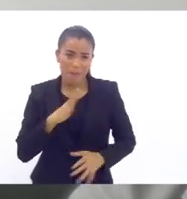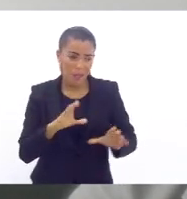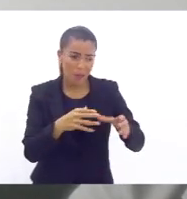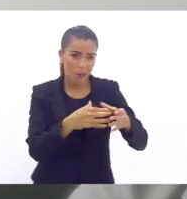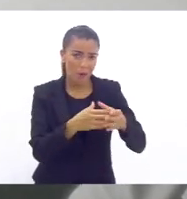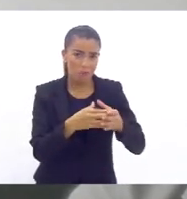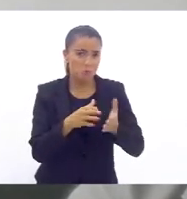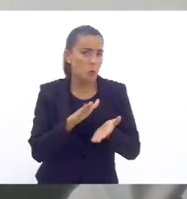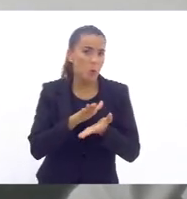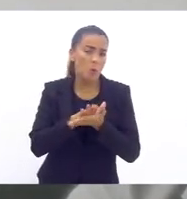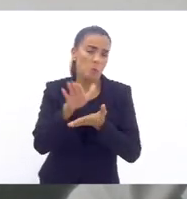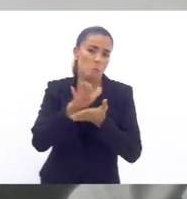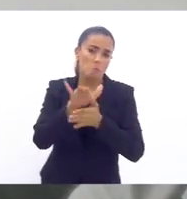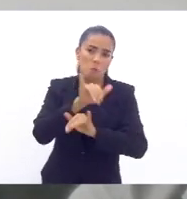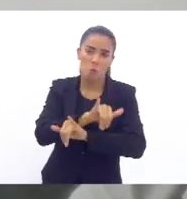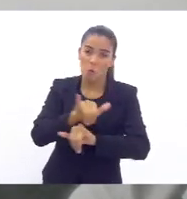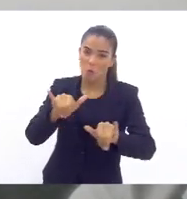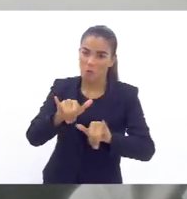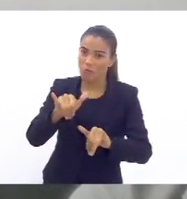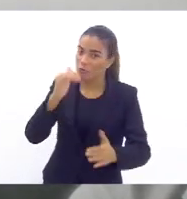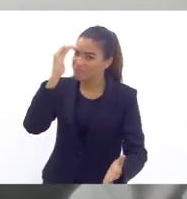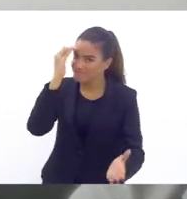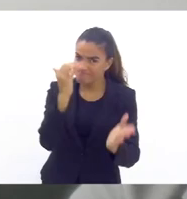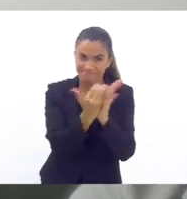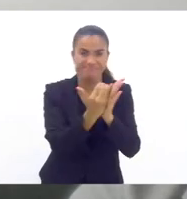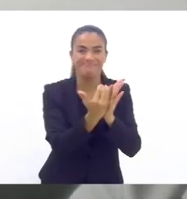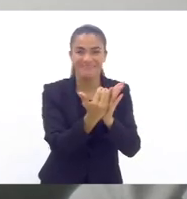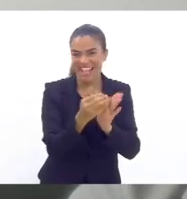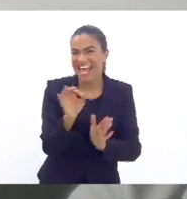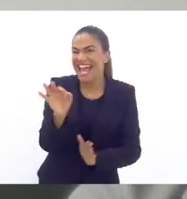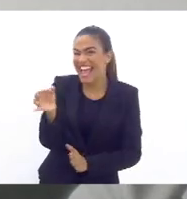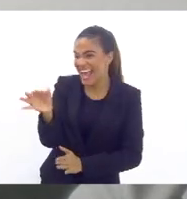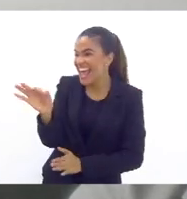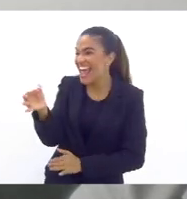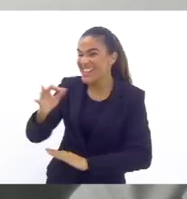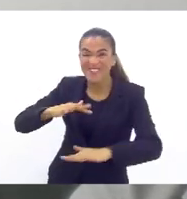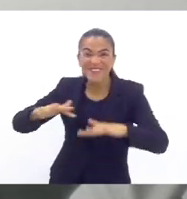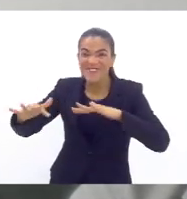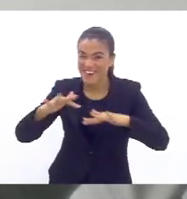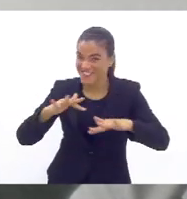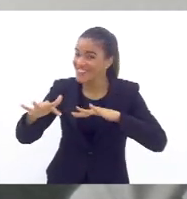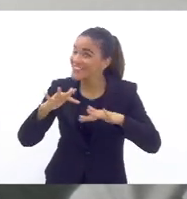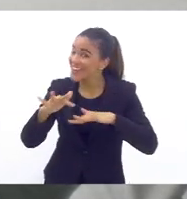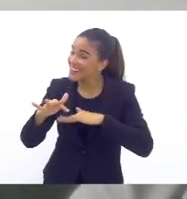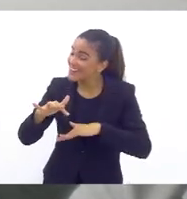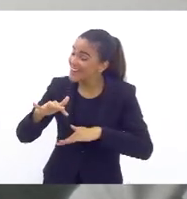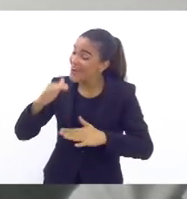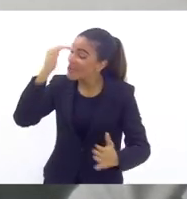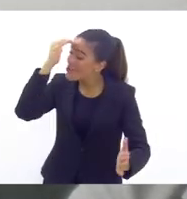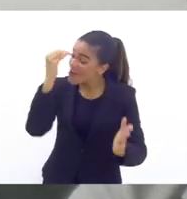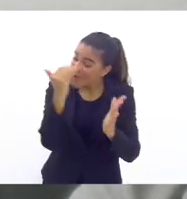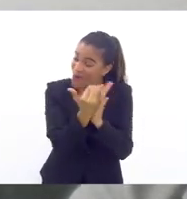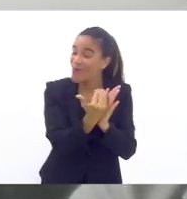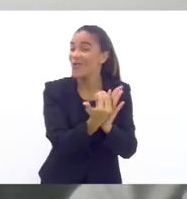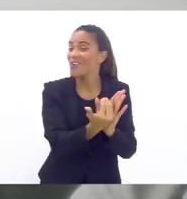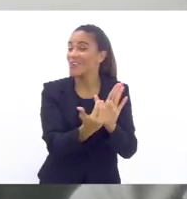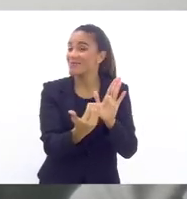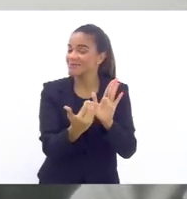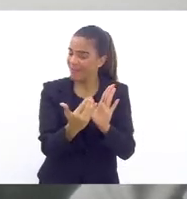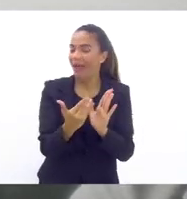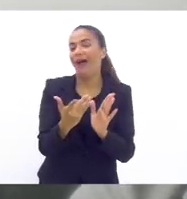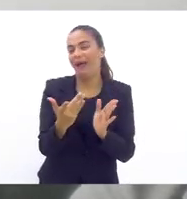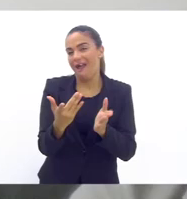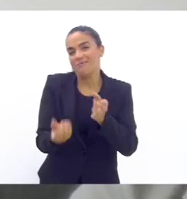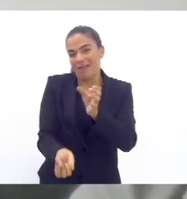publicada do cúmplice é depois de um movimento que você fez do cúmplice para ter